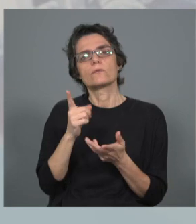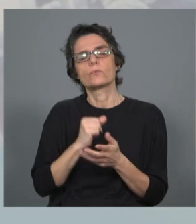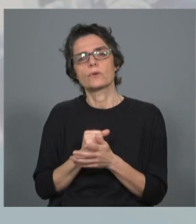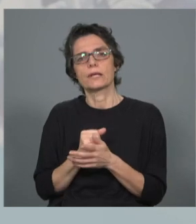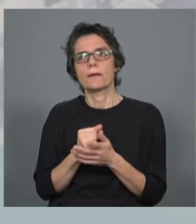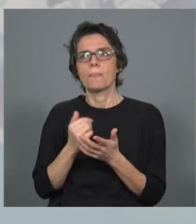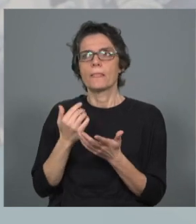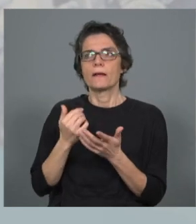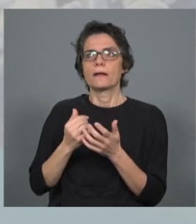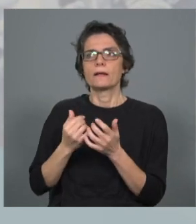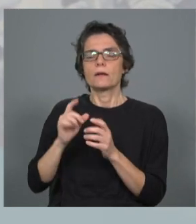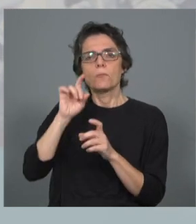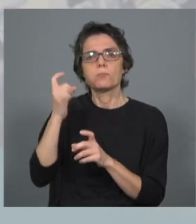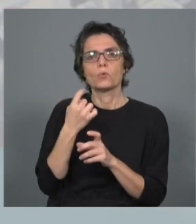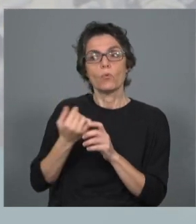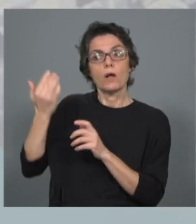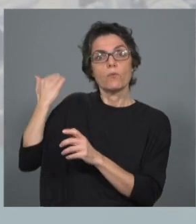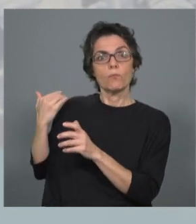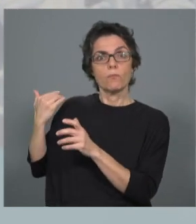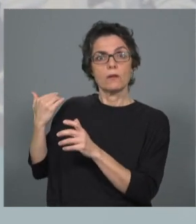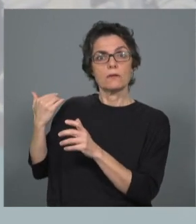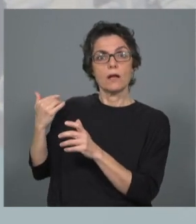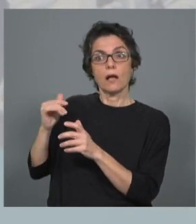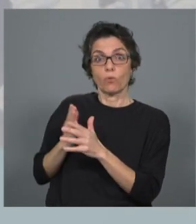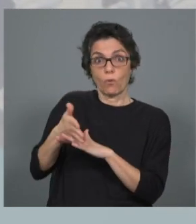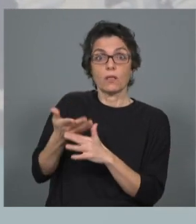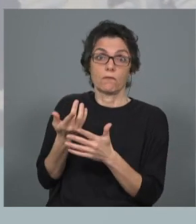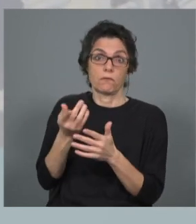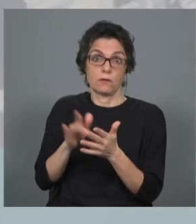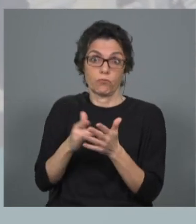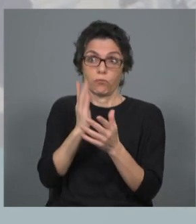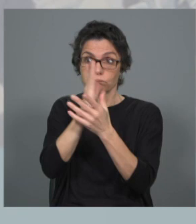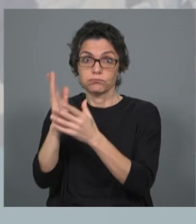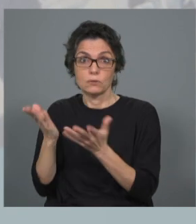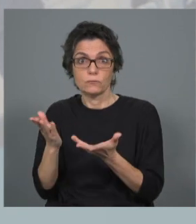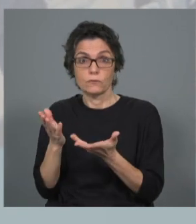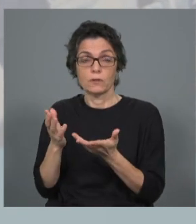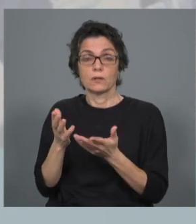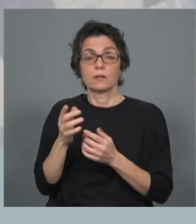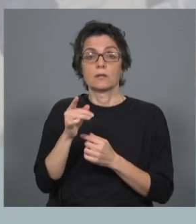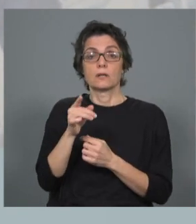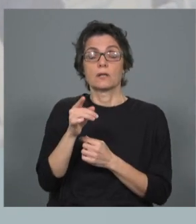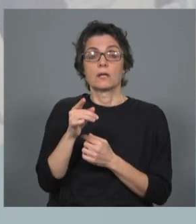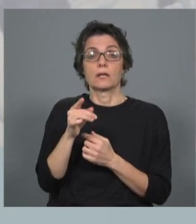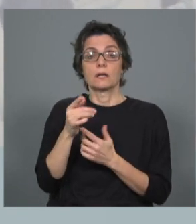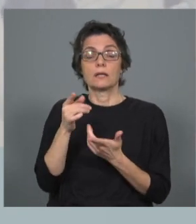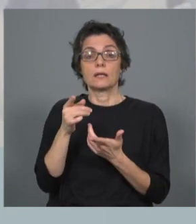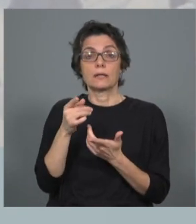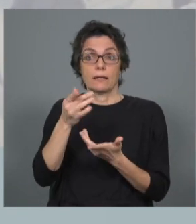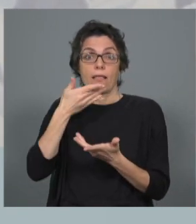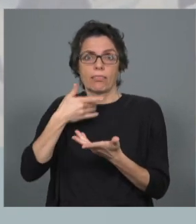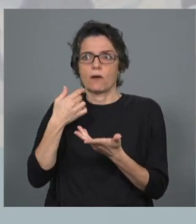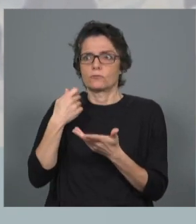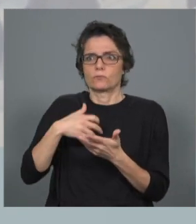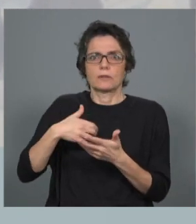no passado, e nesse aspecto as bibliotecas são claramente esse pasto, esse repositório que nos alimenta, mas que não é